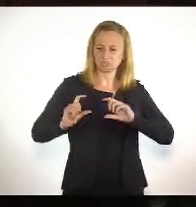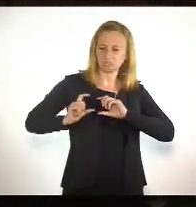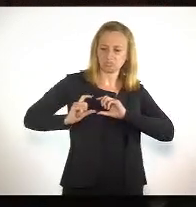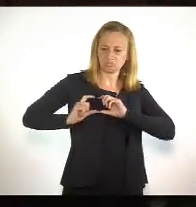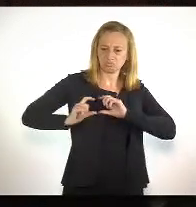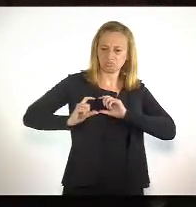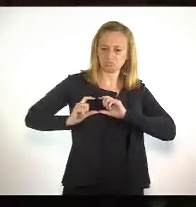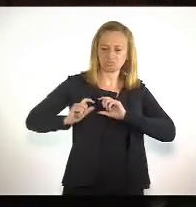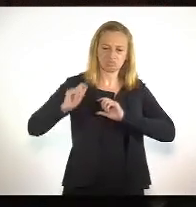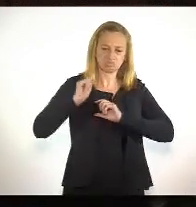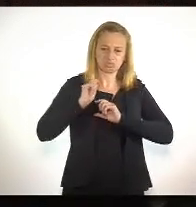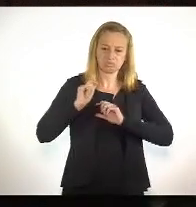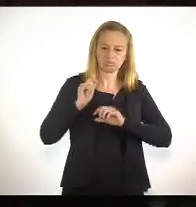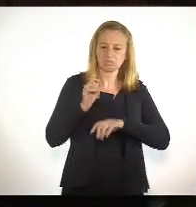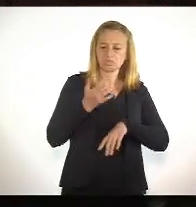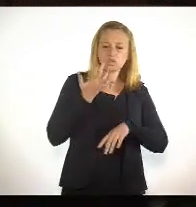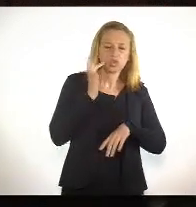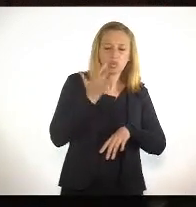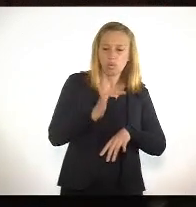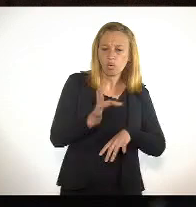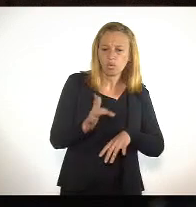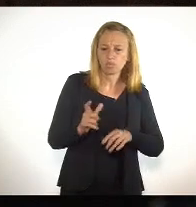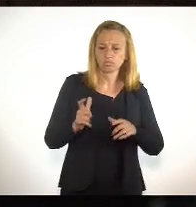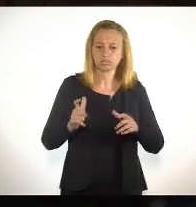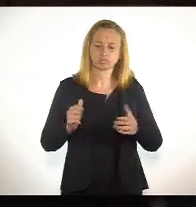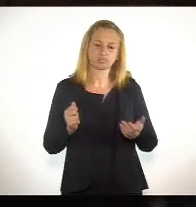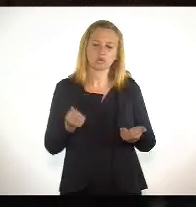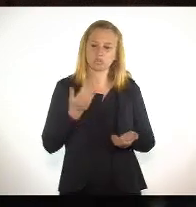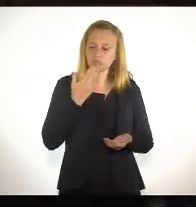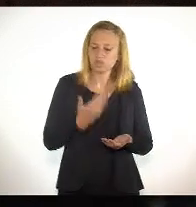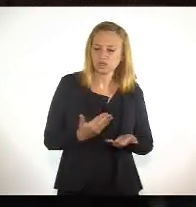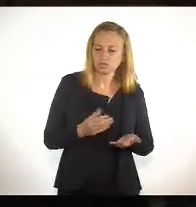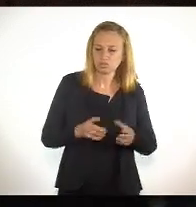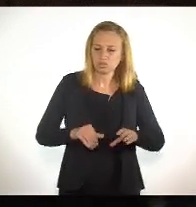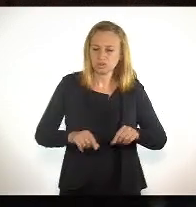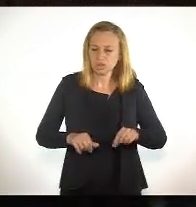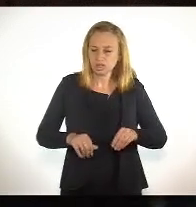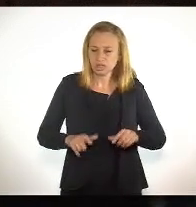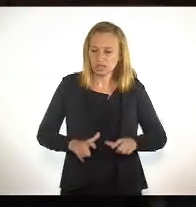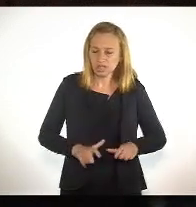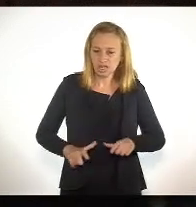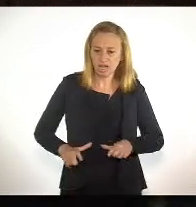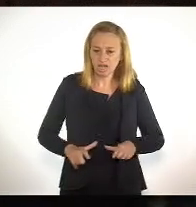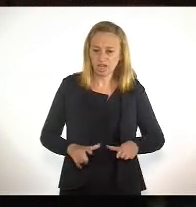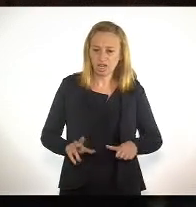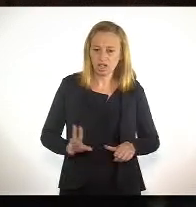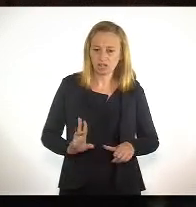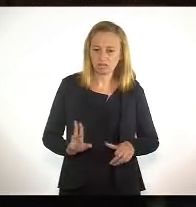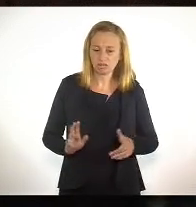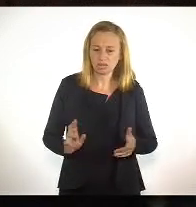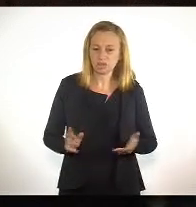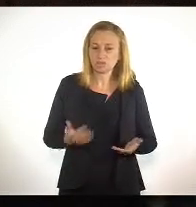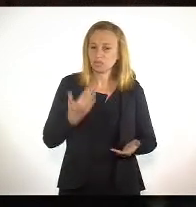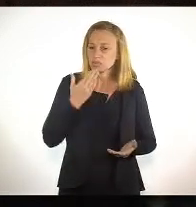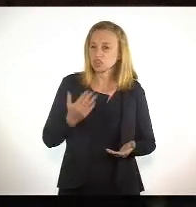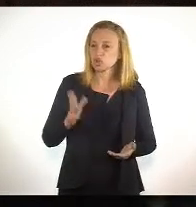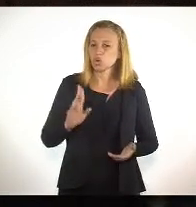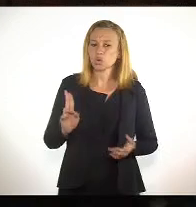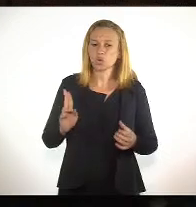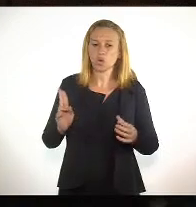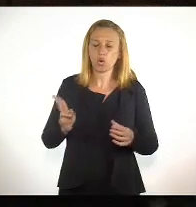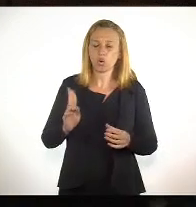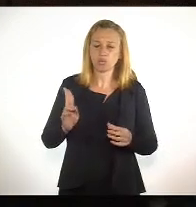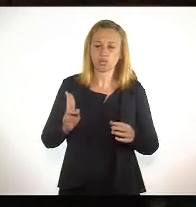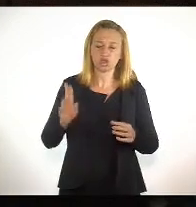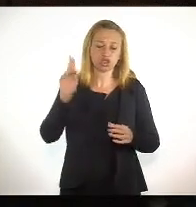não pediu um pedaço de terra, não pediu para que seu nome entrasse na história. Henrique Dias, esse